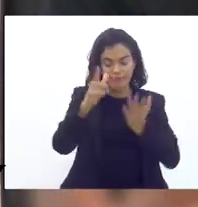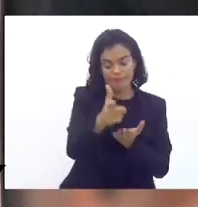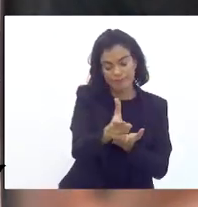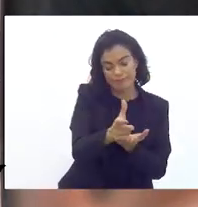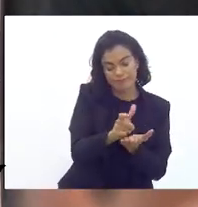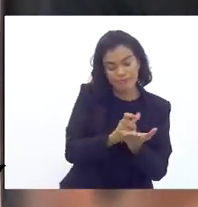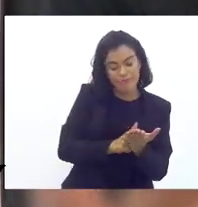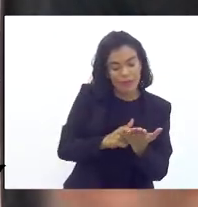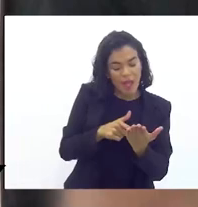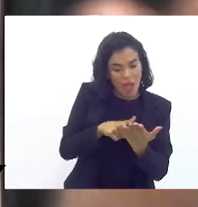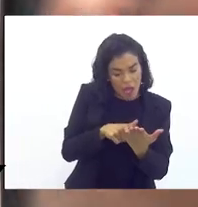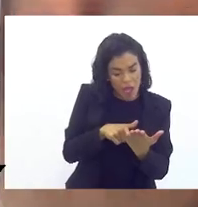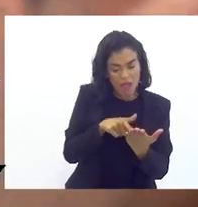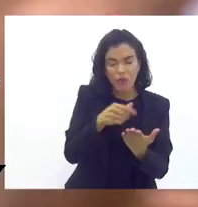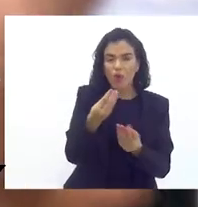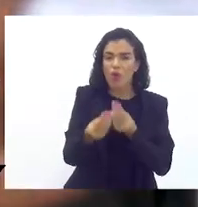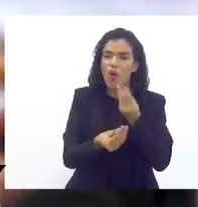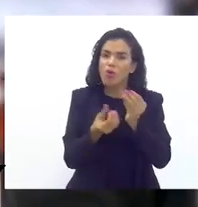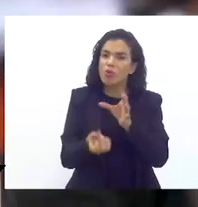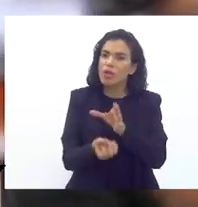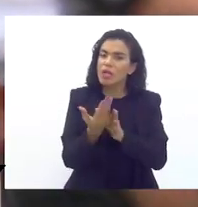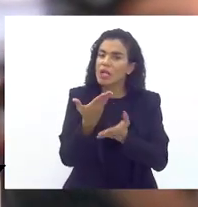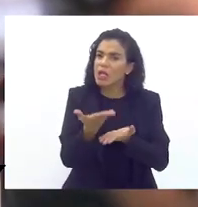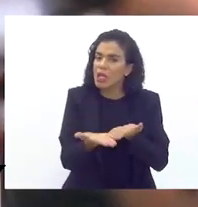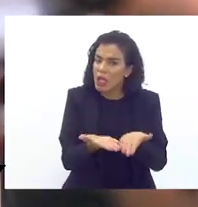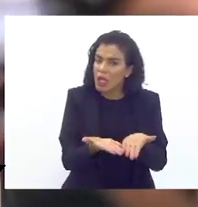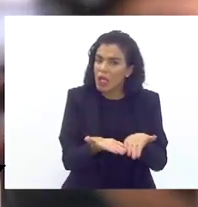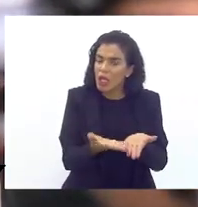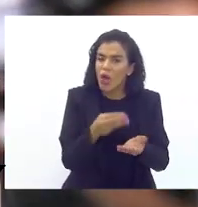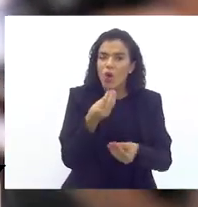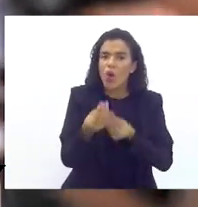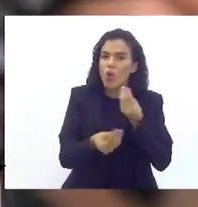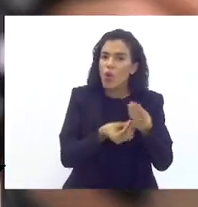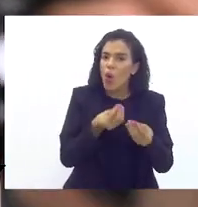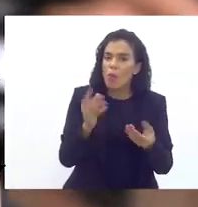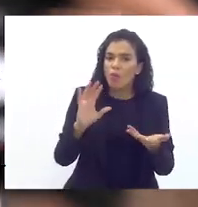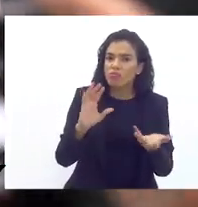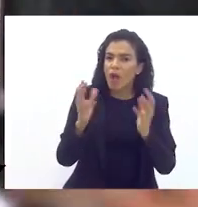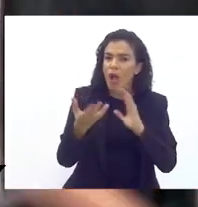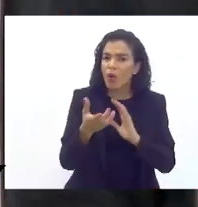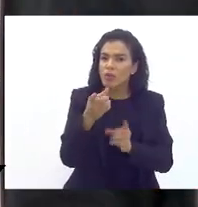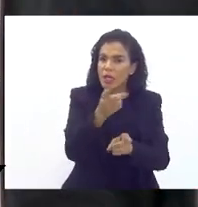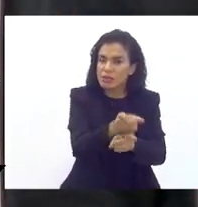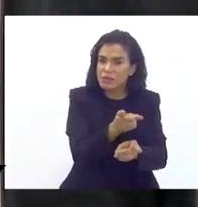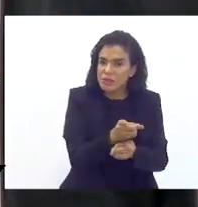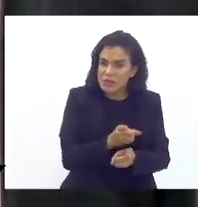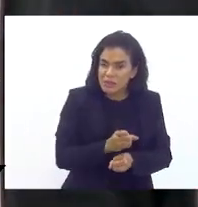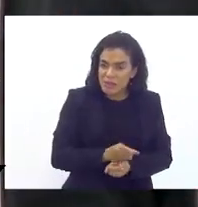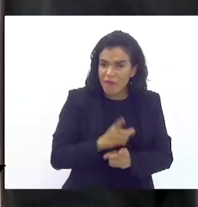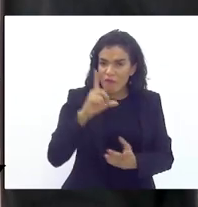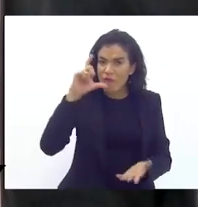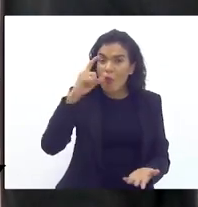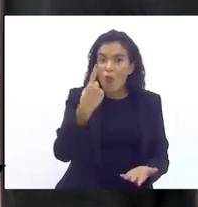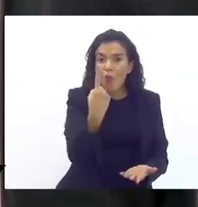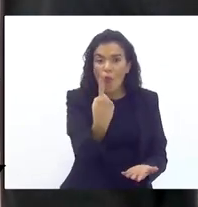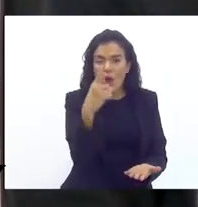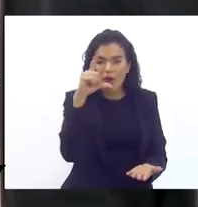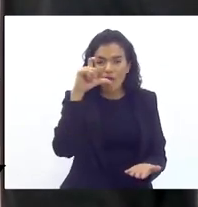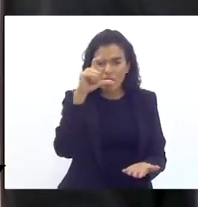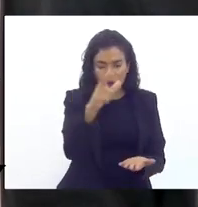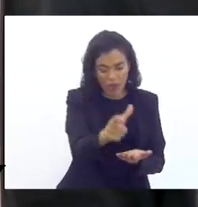que é feito esse álbum como que é feito como que se procede Esse reconhecimento na delegacia como que uma fotografia